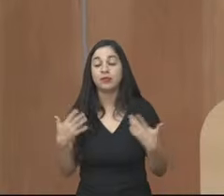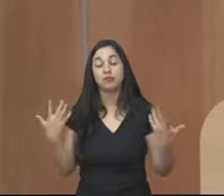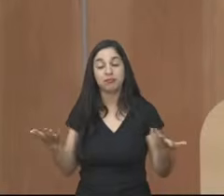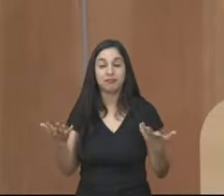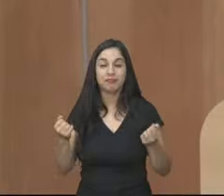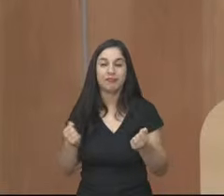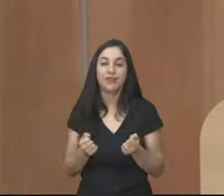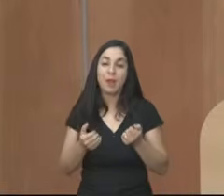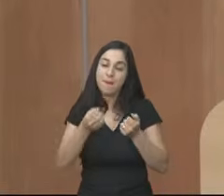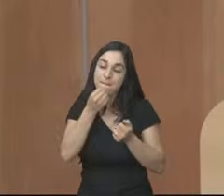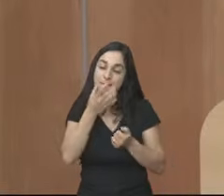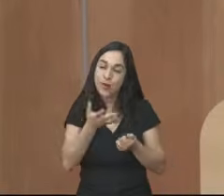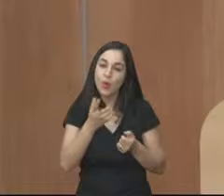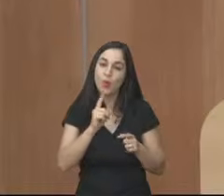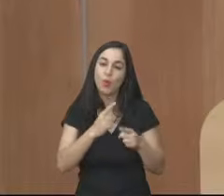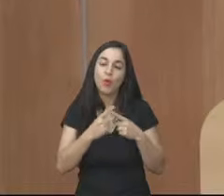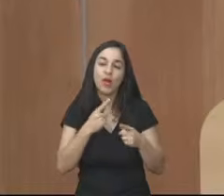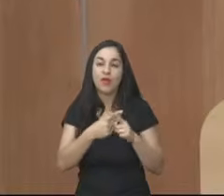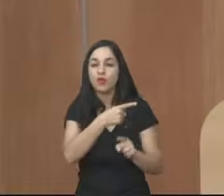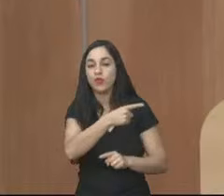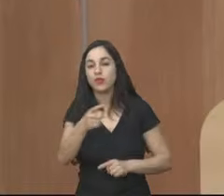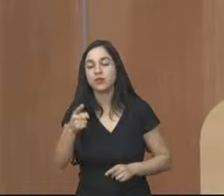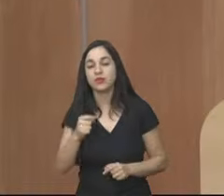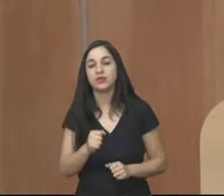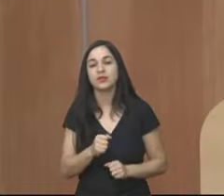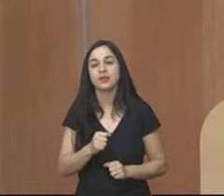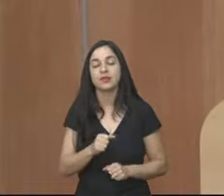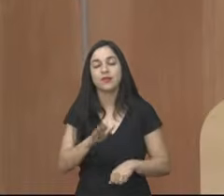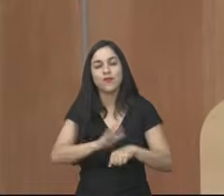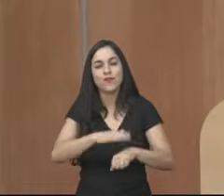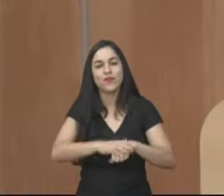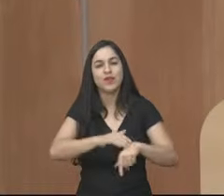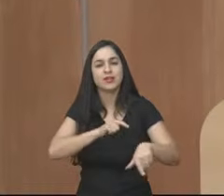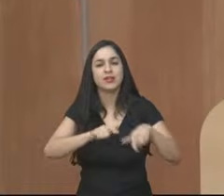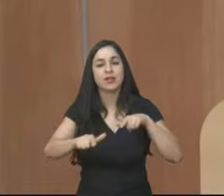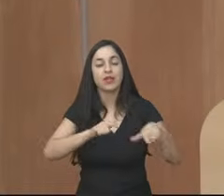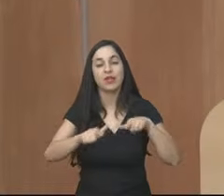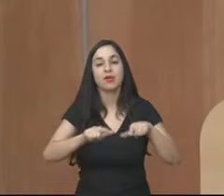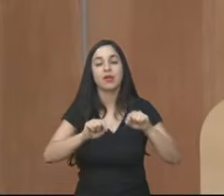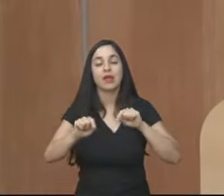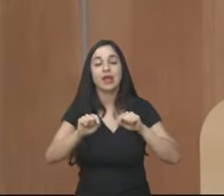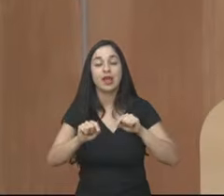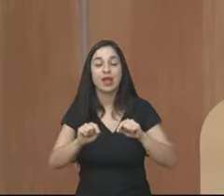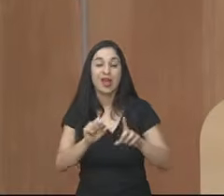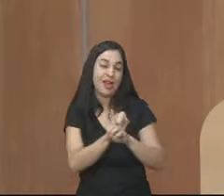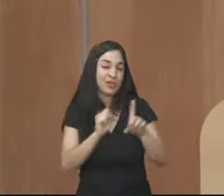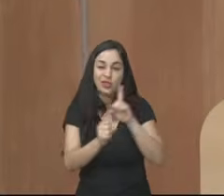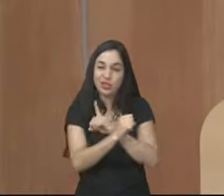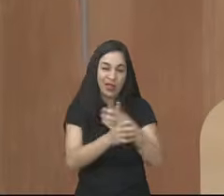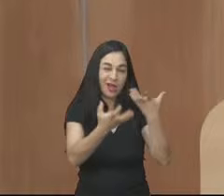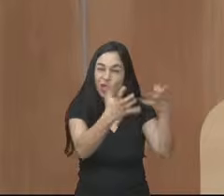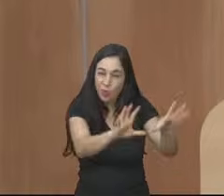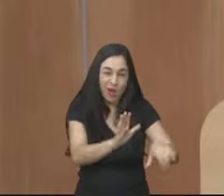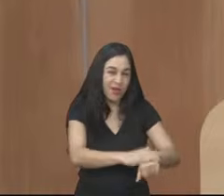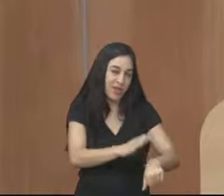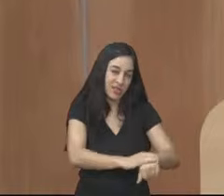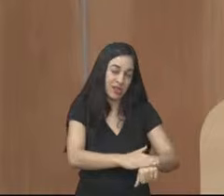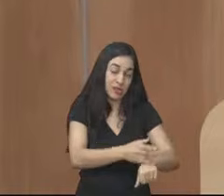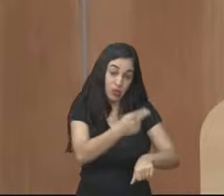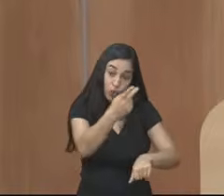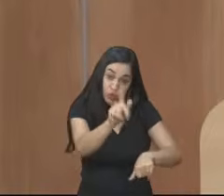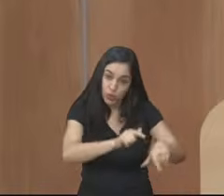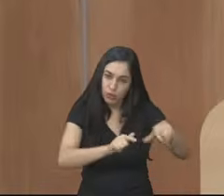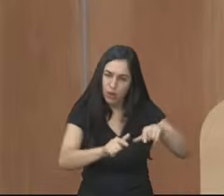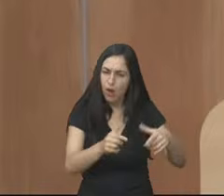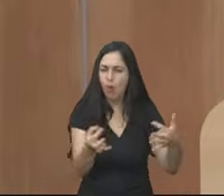bom. Porque vocês fazem um trabalho que a sociedade não quer. A sociedade